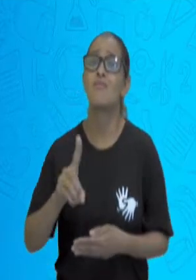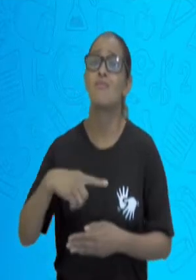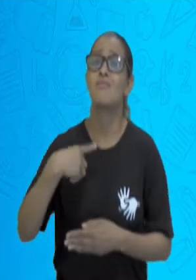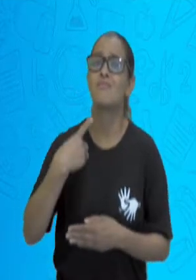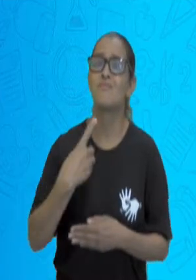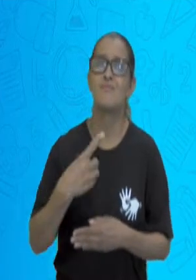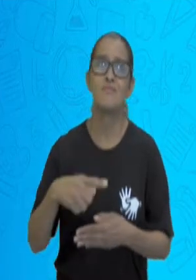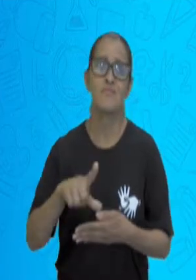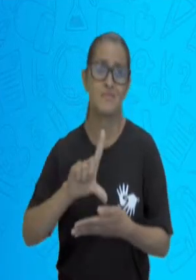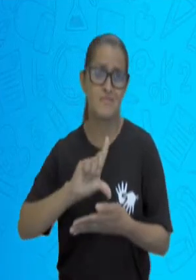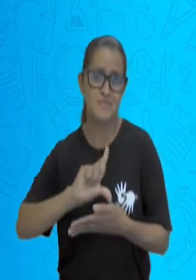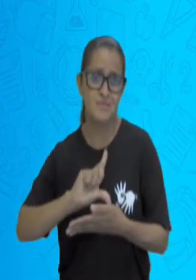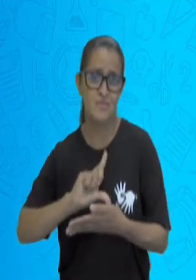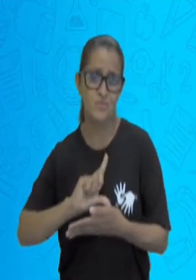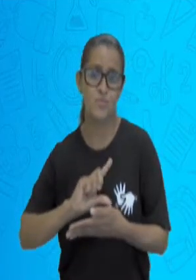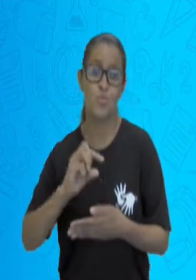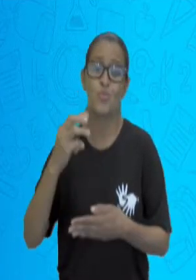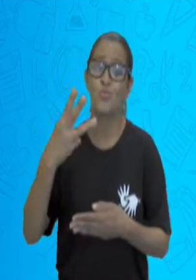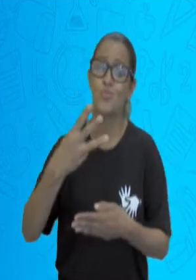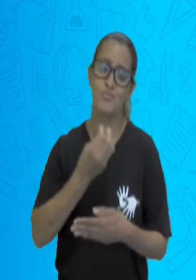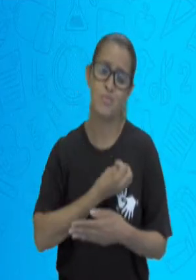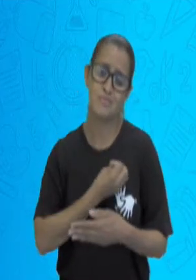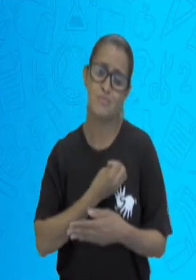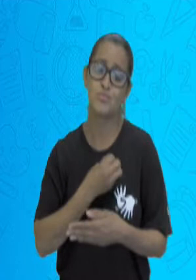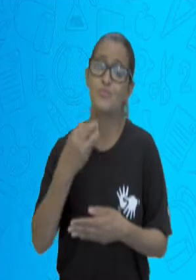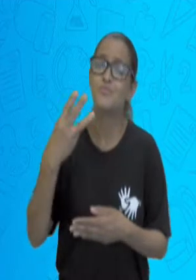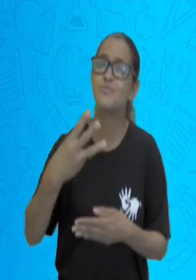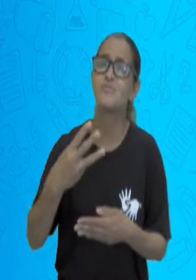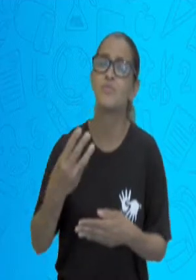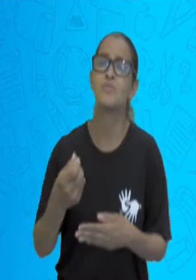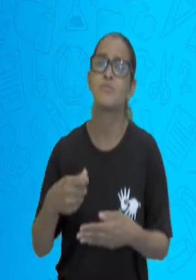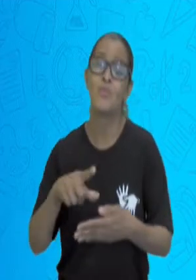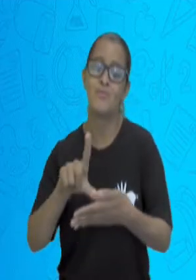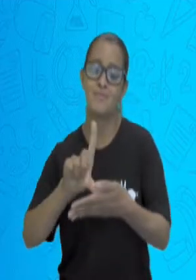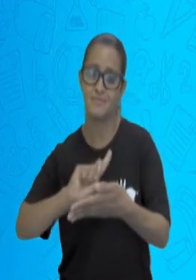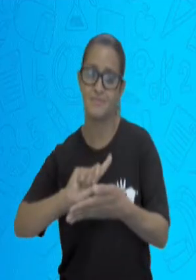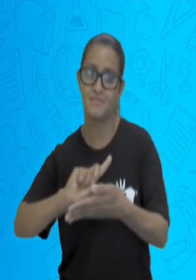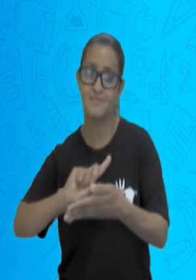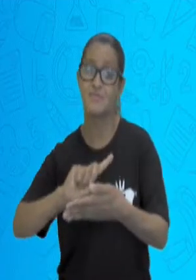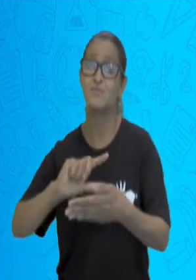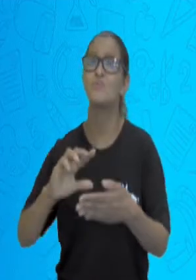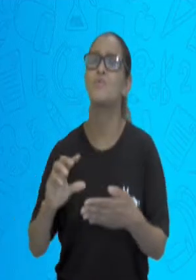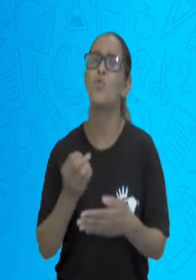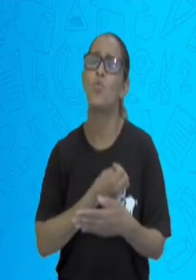vem antes do 3? Ou seja, o antecessor?